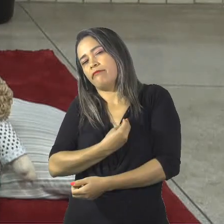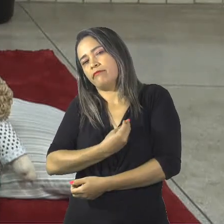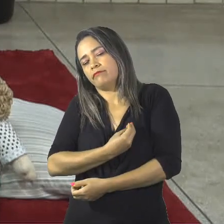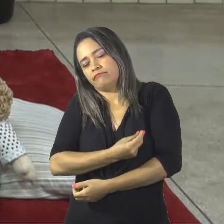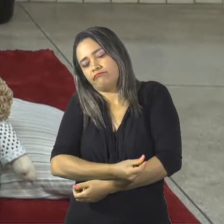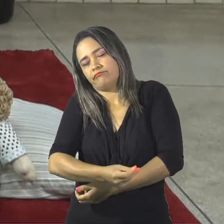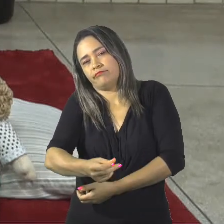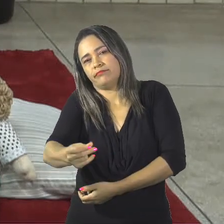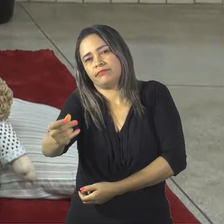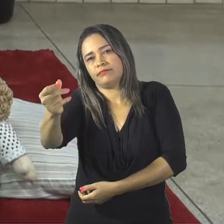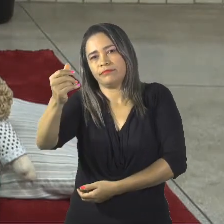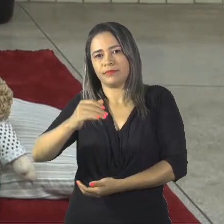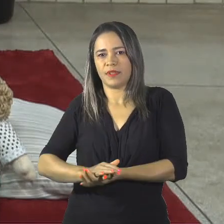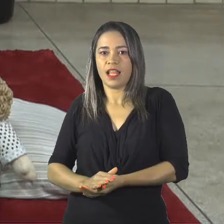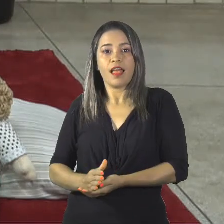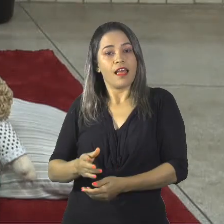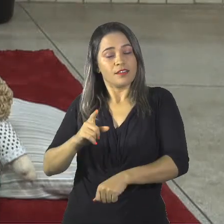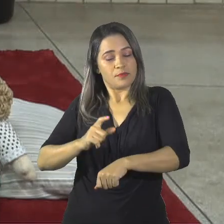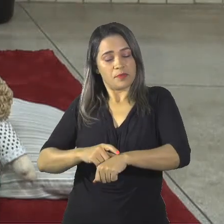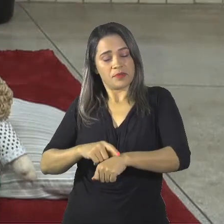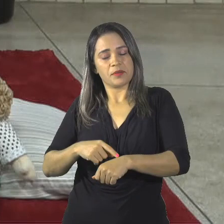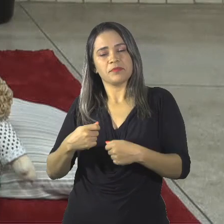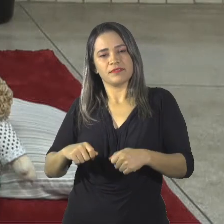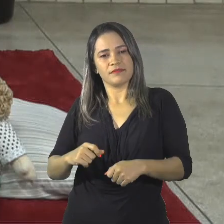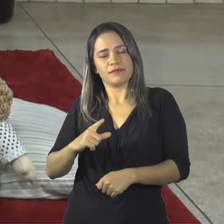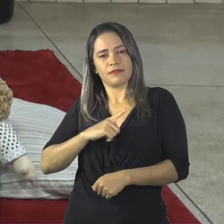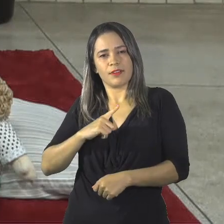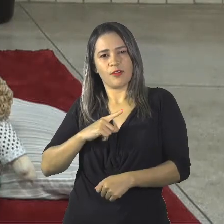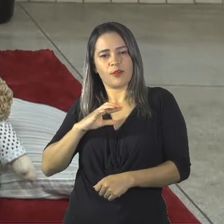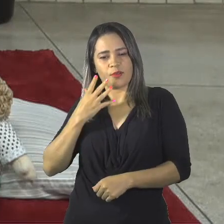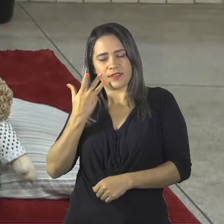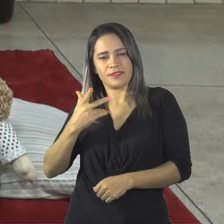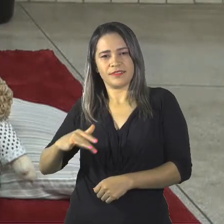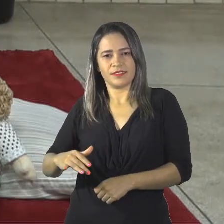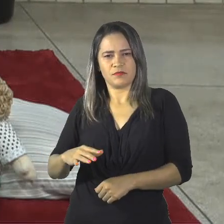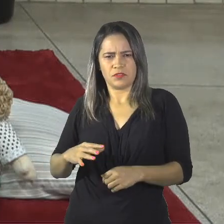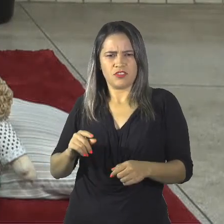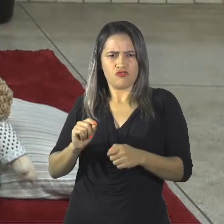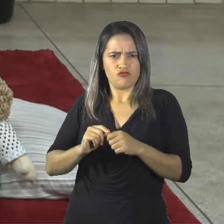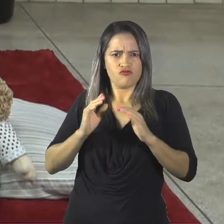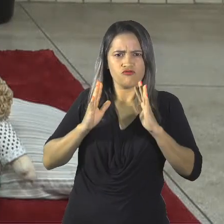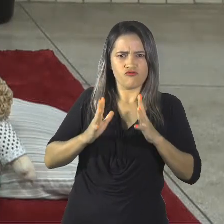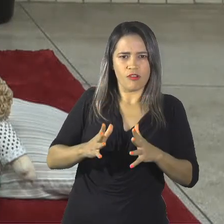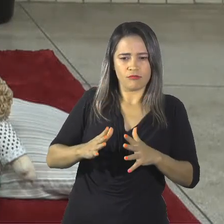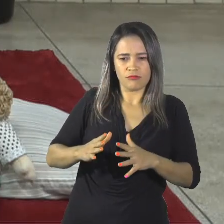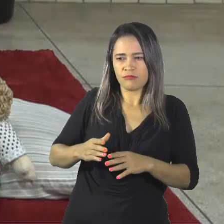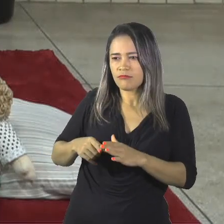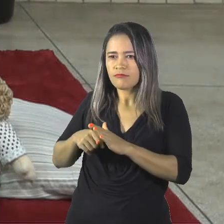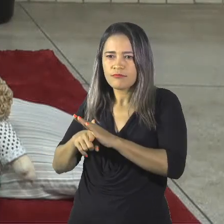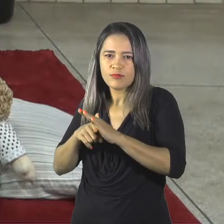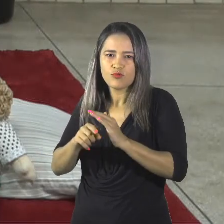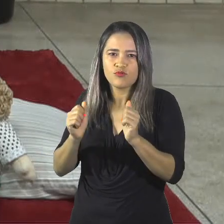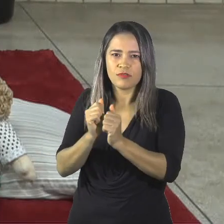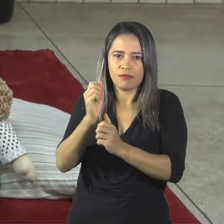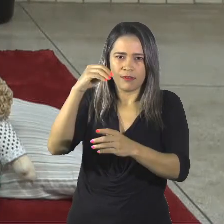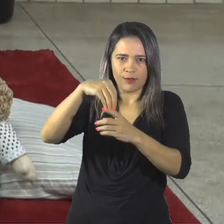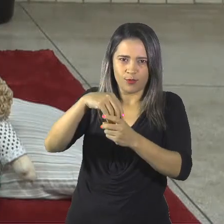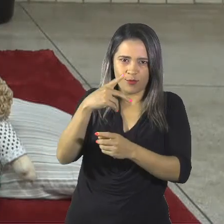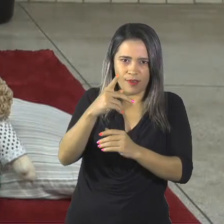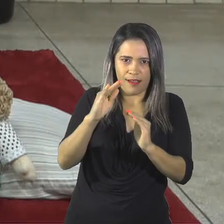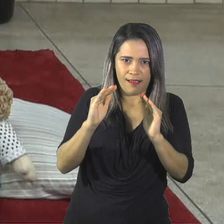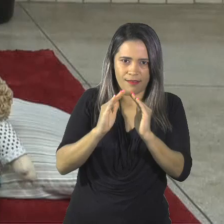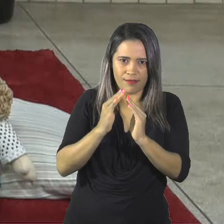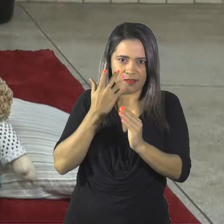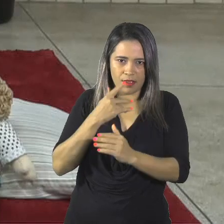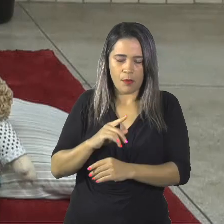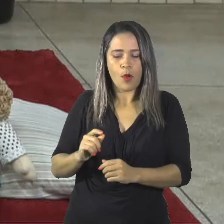esses momentos que a gente tem que ter com as nossas crianças. Então, depois que você fizer toda essa exploração na sua casa com a sua criança, dê